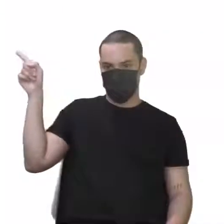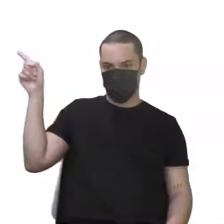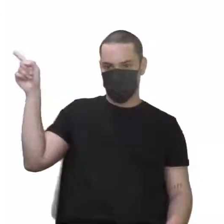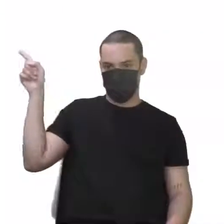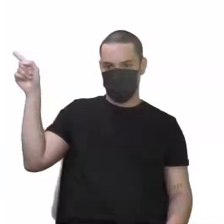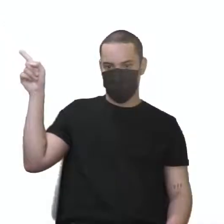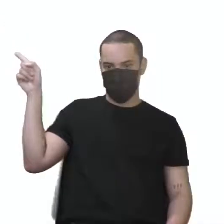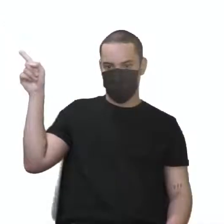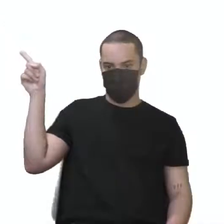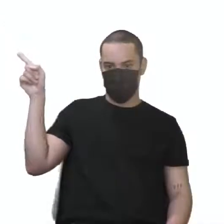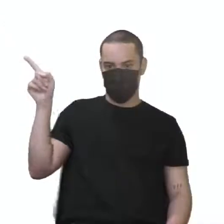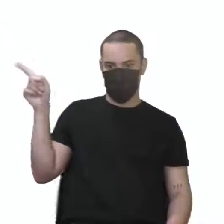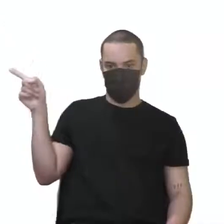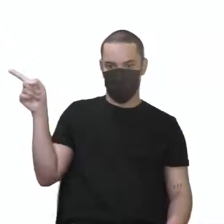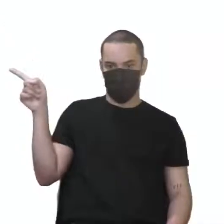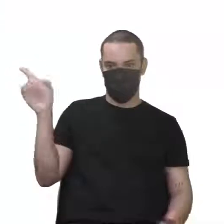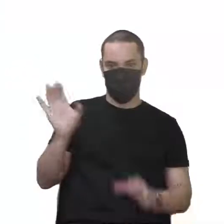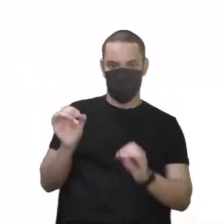Aqui, bactéria,